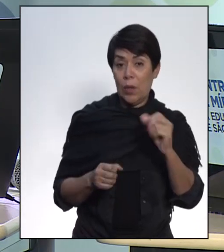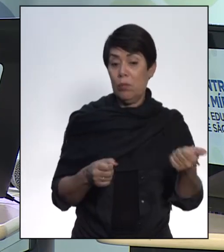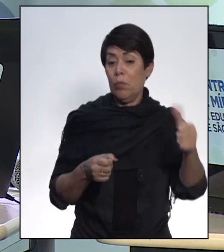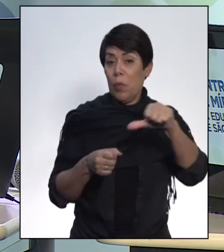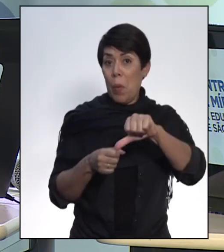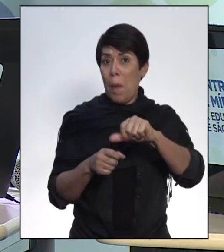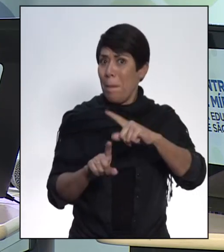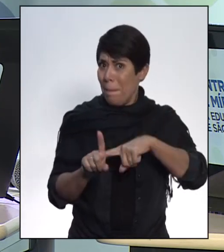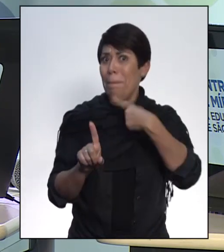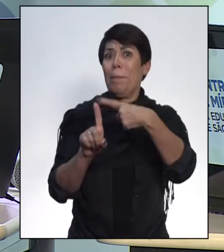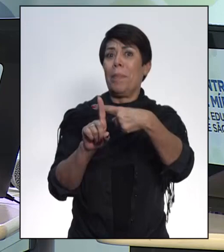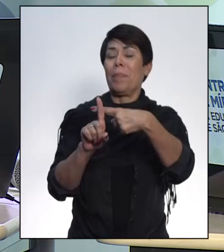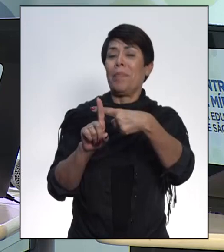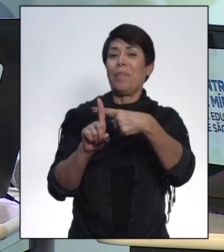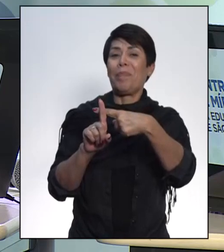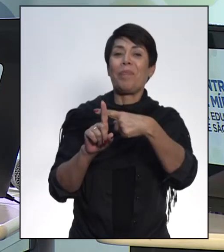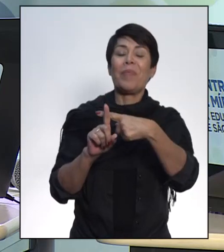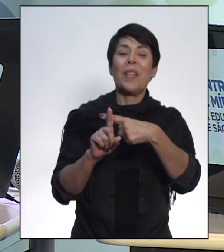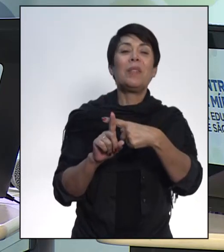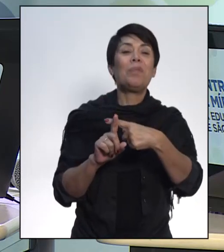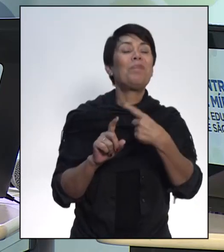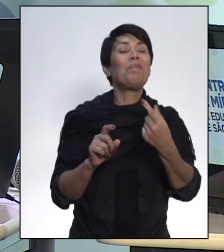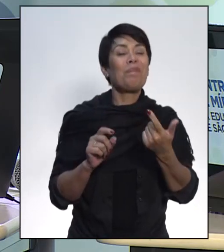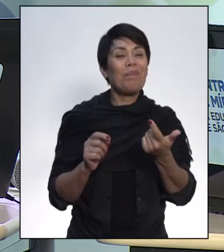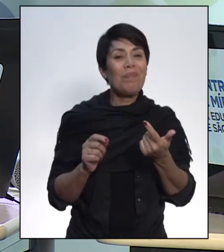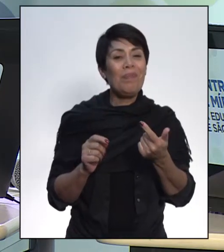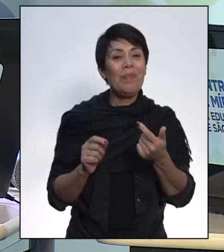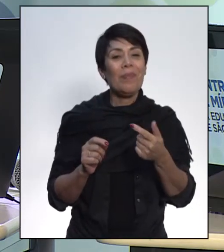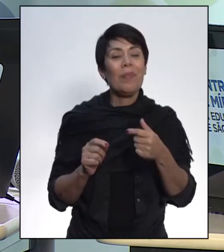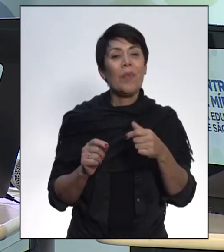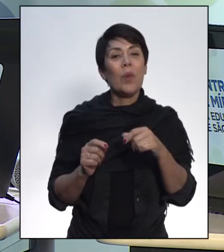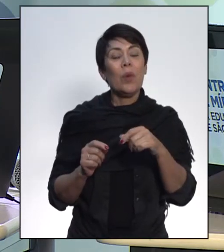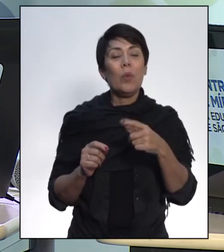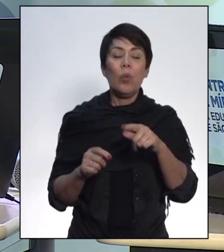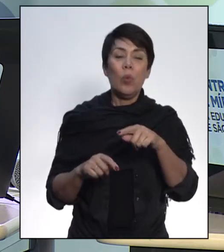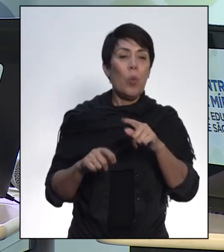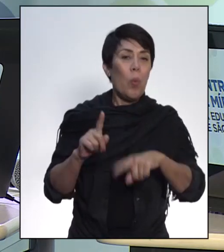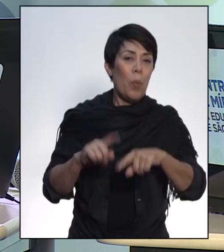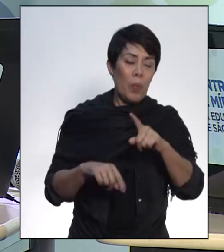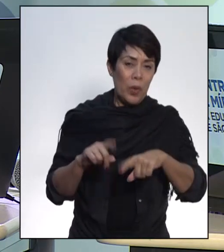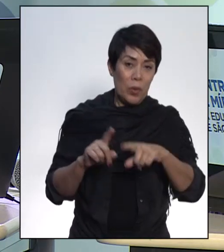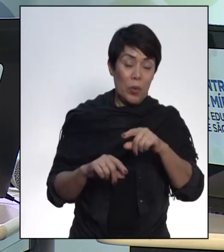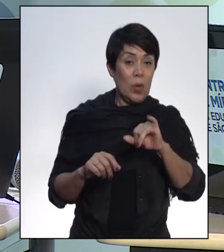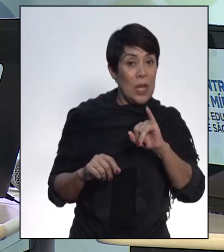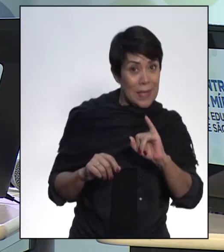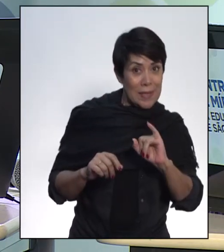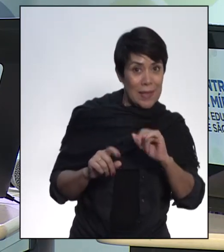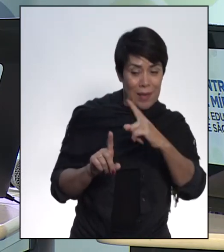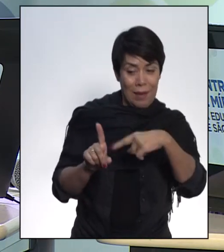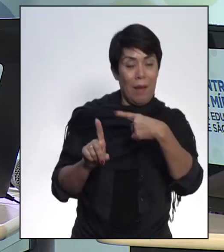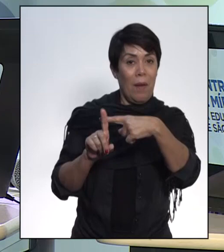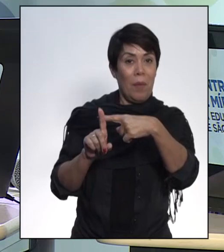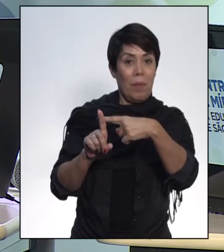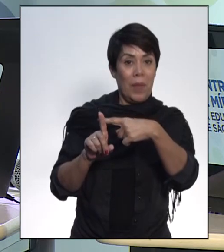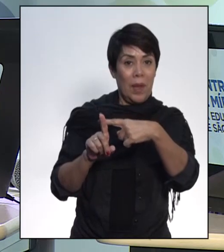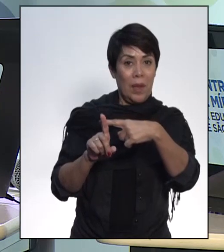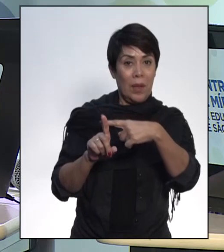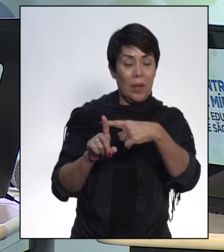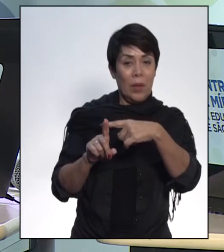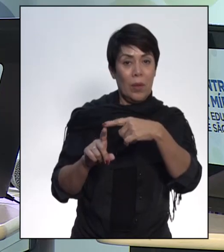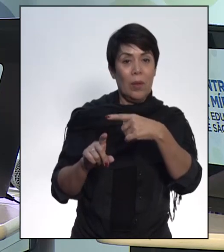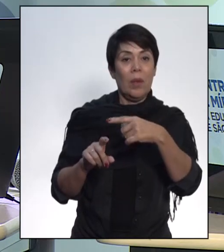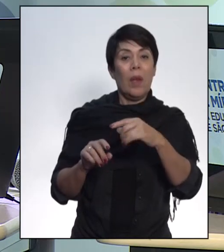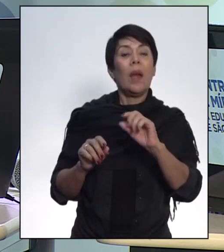ácido. Então, eu aumento ali a concentração do meu produto. Se eu aumento, lembra da fila? Se eu aumentei essa fila, o